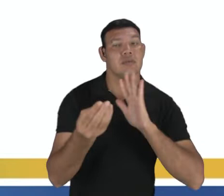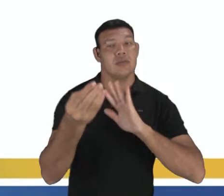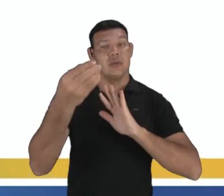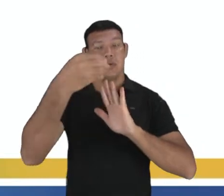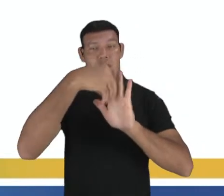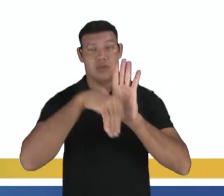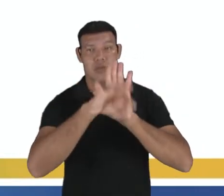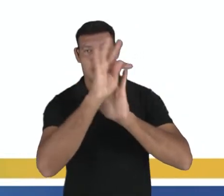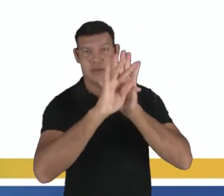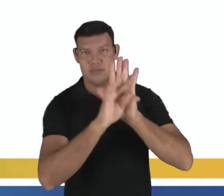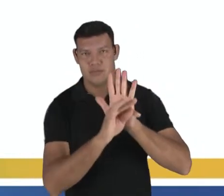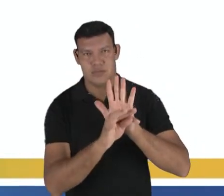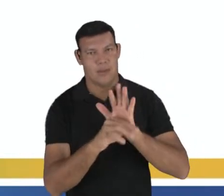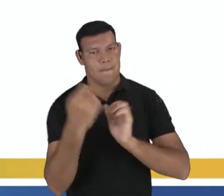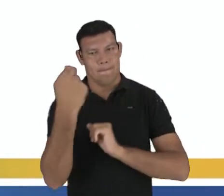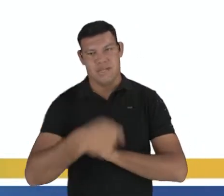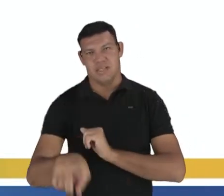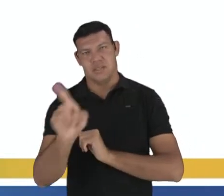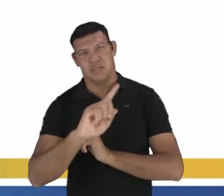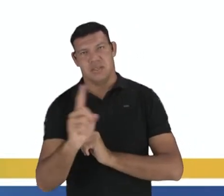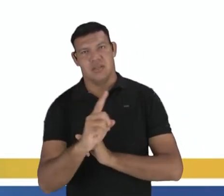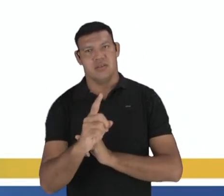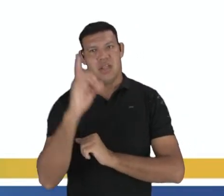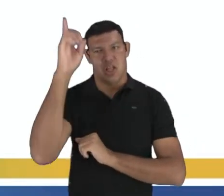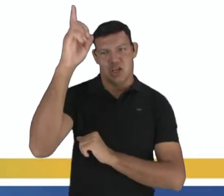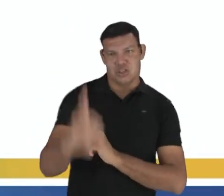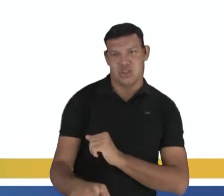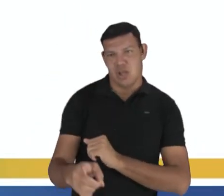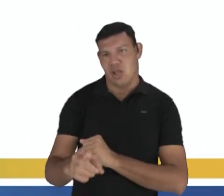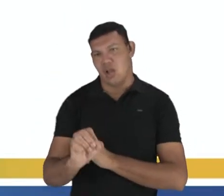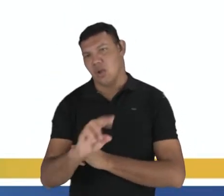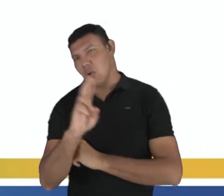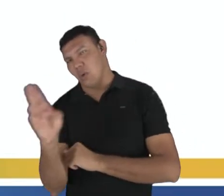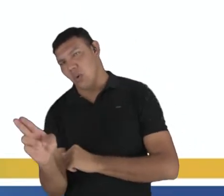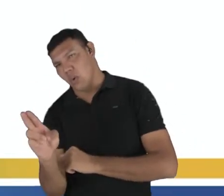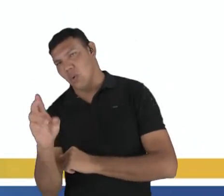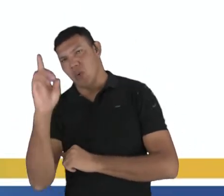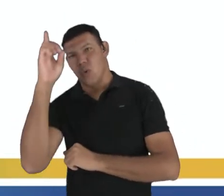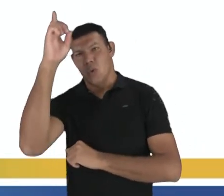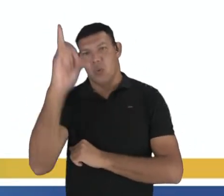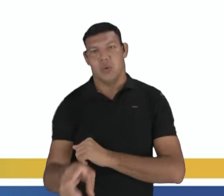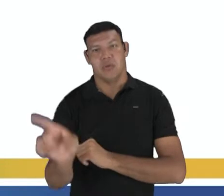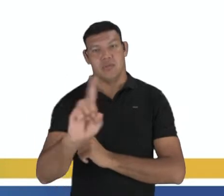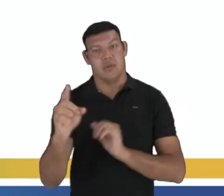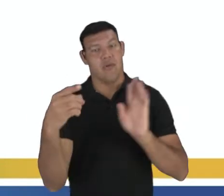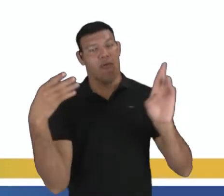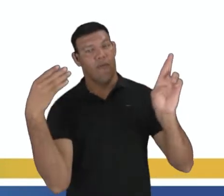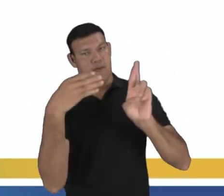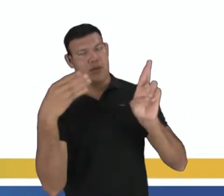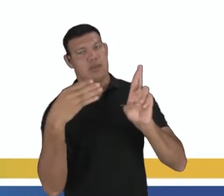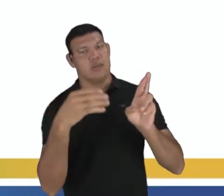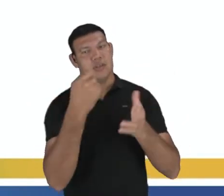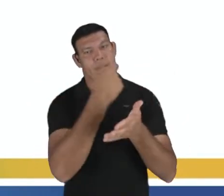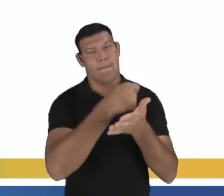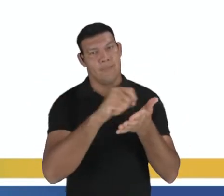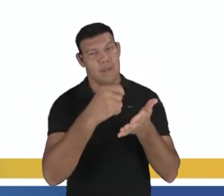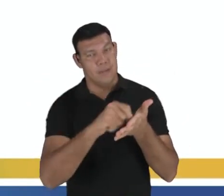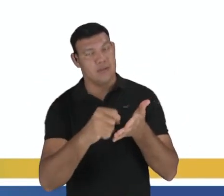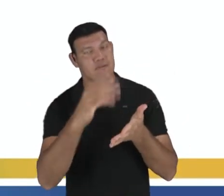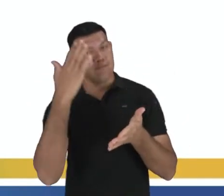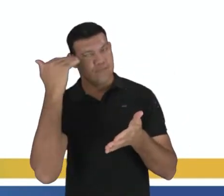de um texto, não é necessária a menção direta ou indireta. Às vezes você consegue ver uma